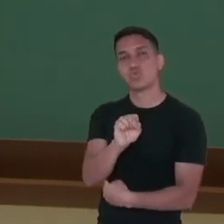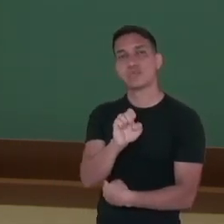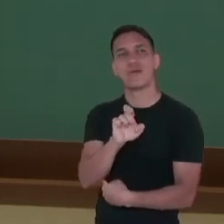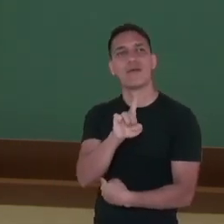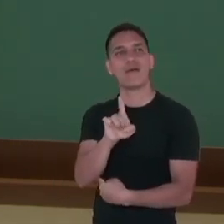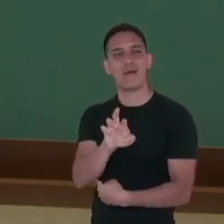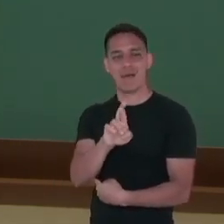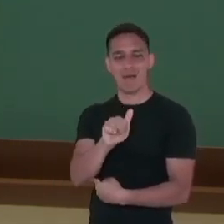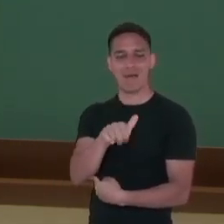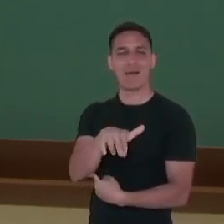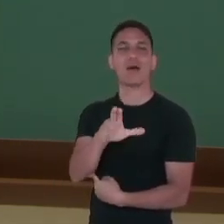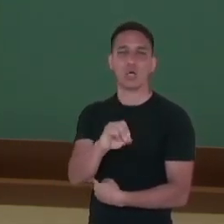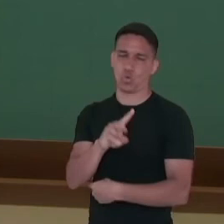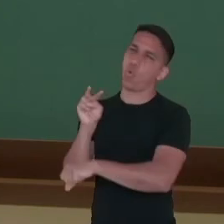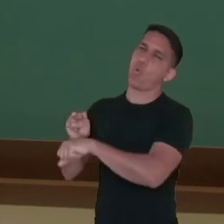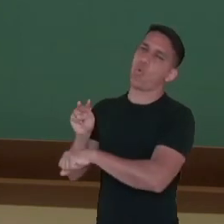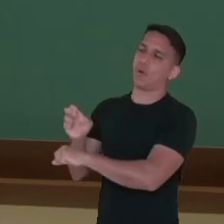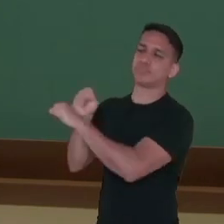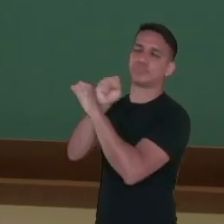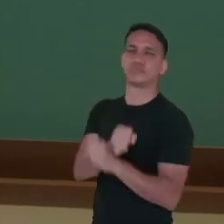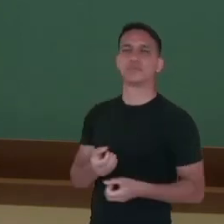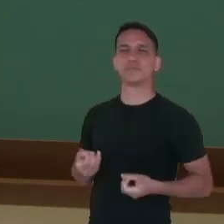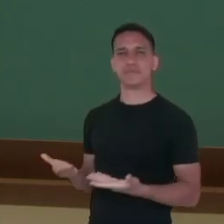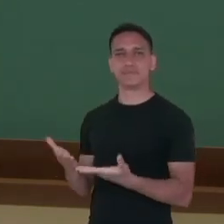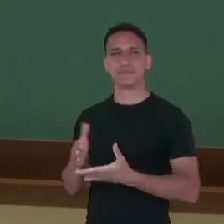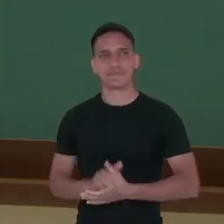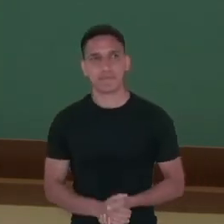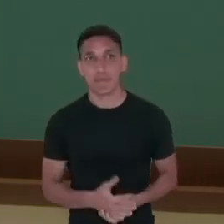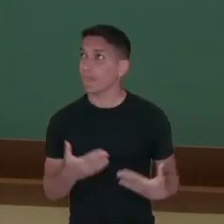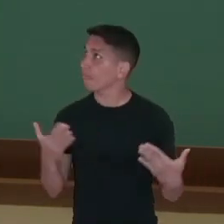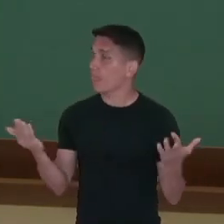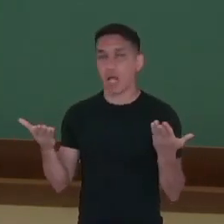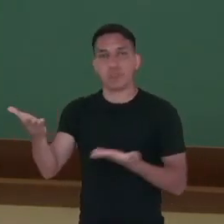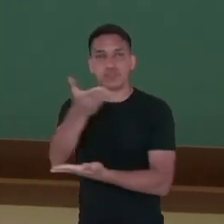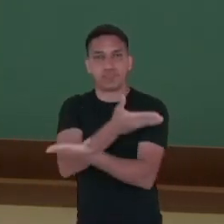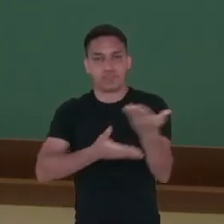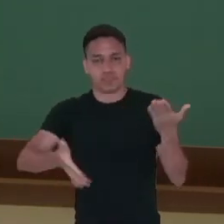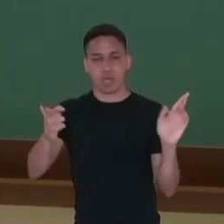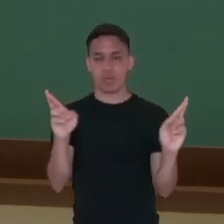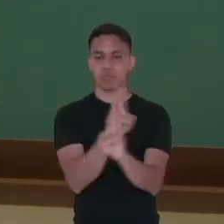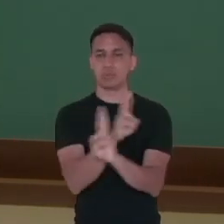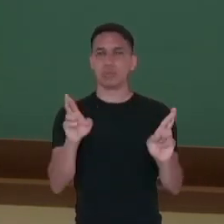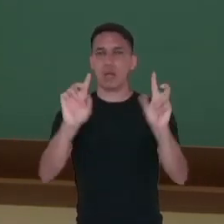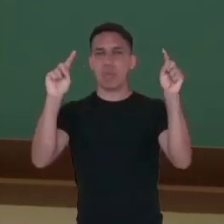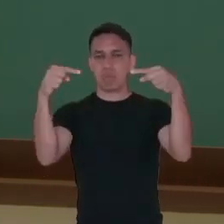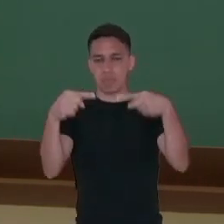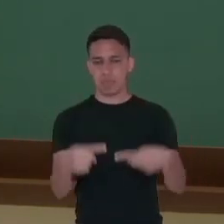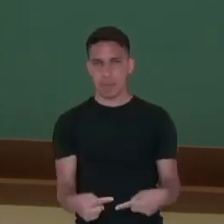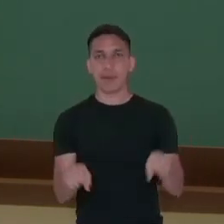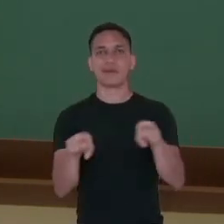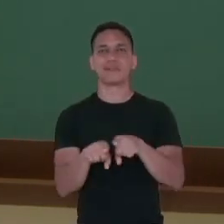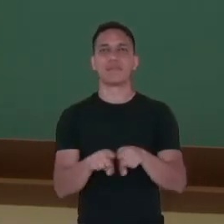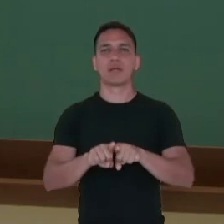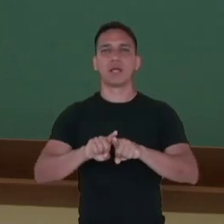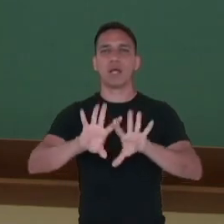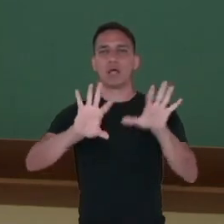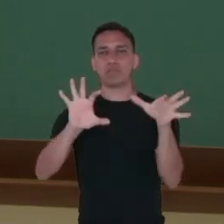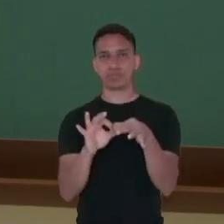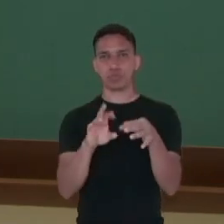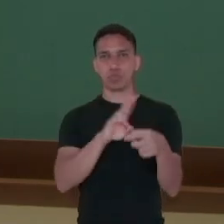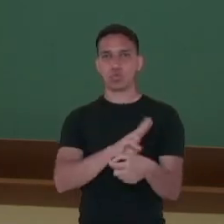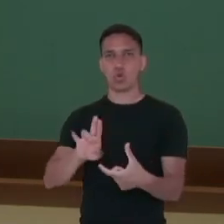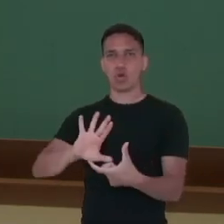proteção e concessão do feudo. Aqui está essa relação, né, de suzerania e vassalagem. Poderia